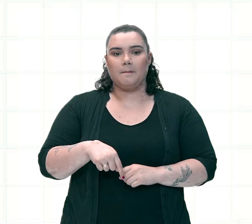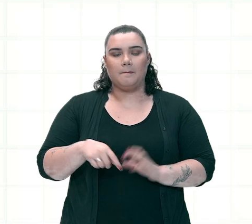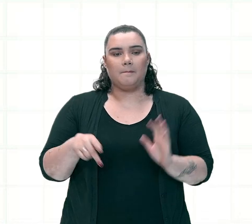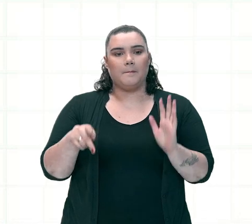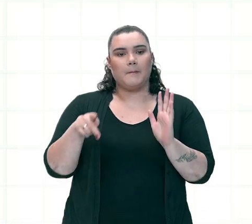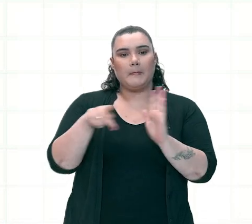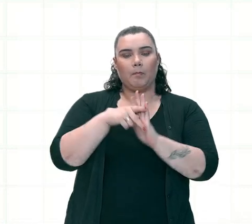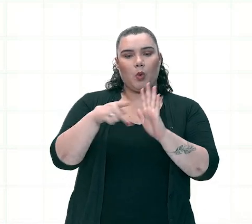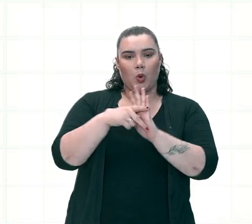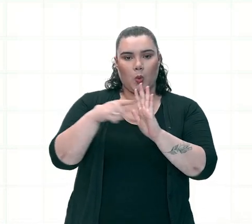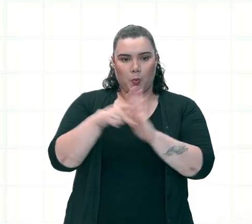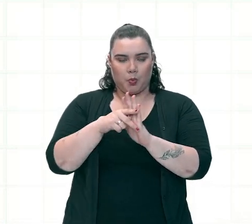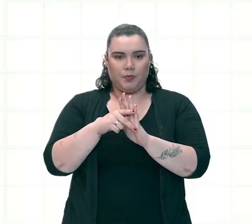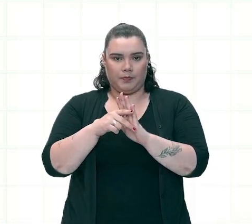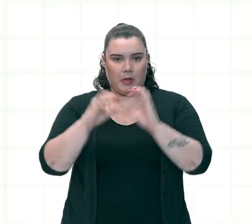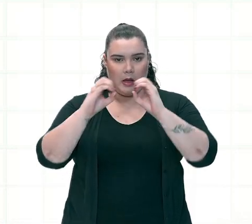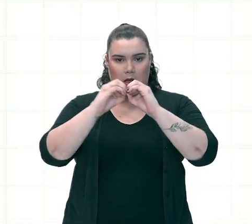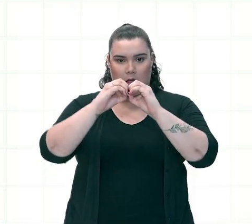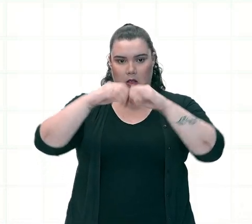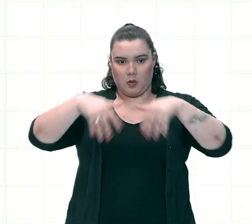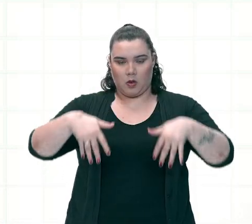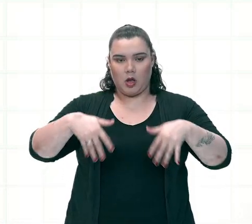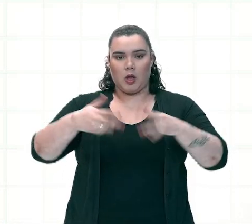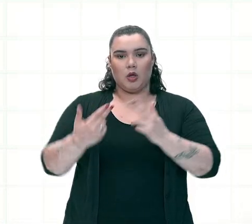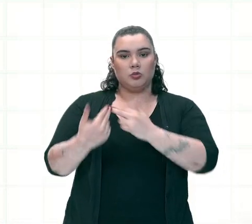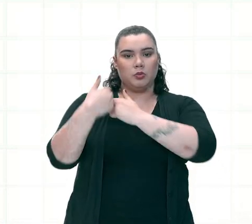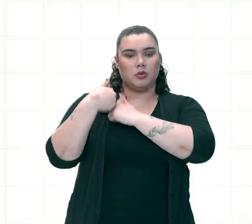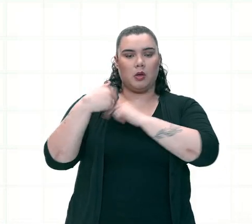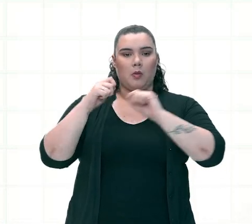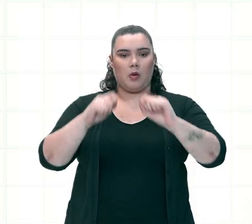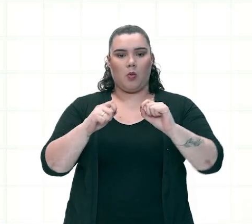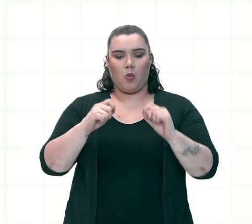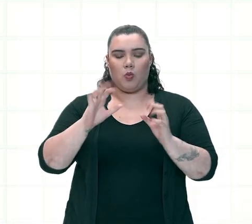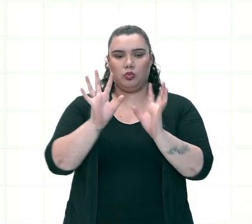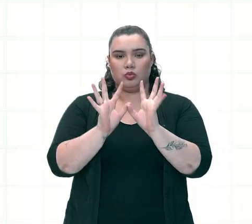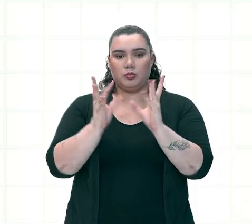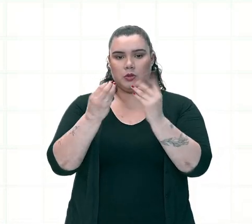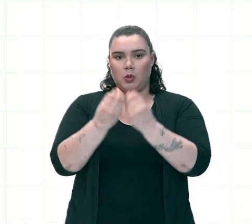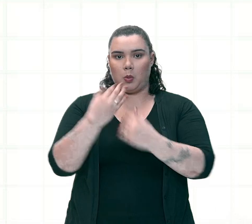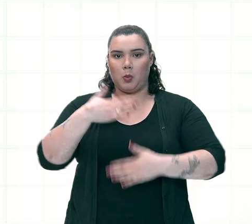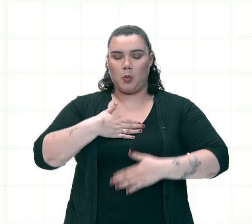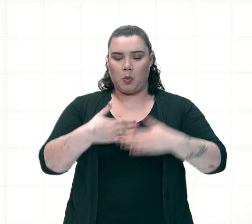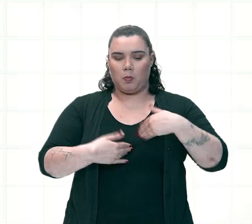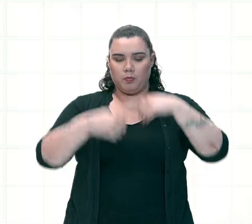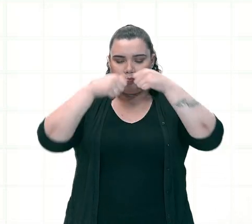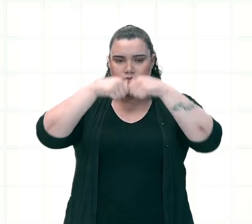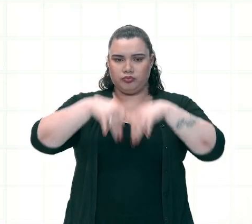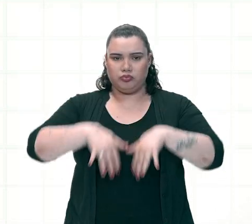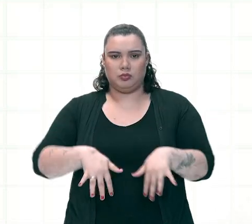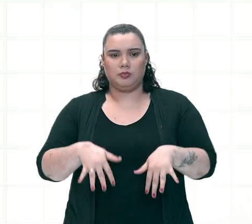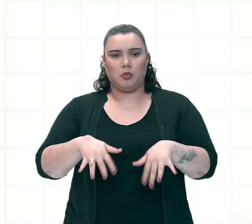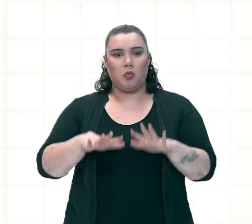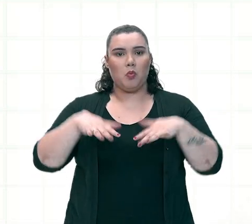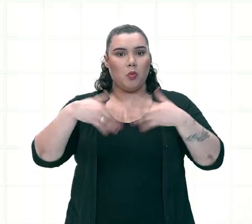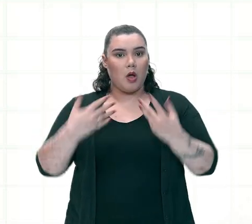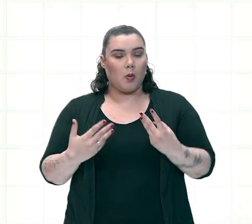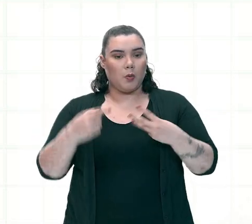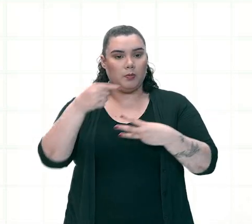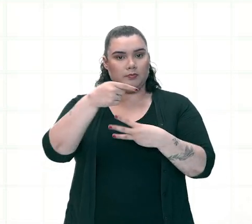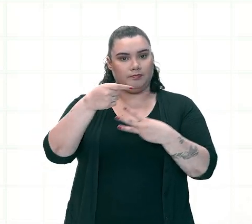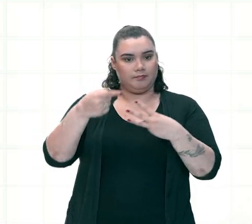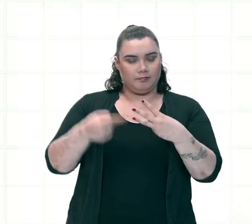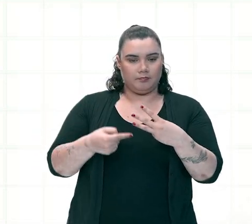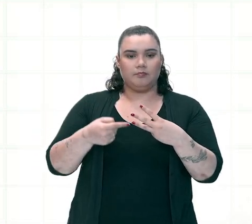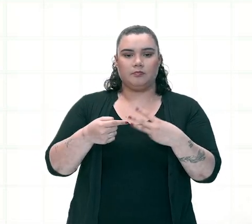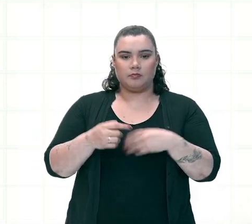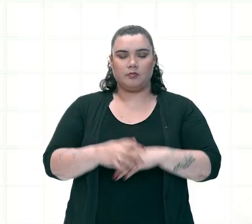estruturas ali responsáveis pela secreção de substâncias em nosso corpo. Quais são essas substâncias? A gente viu